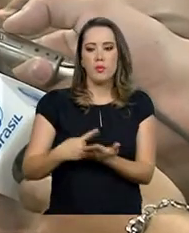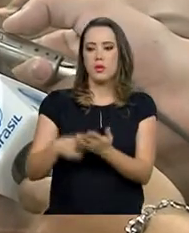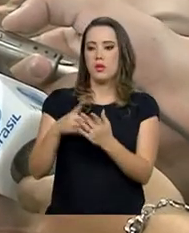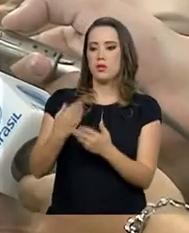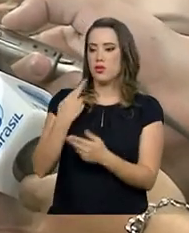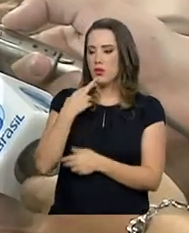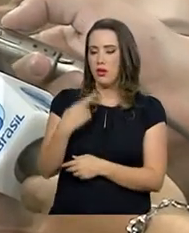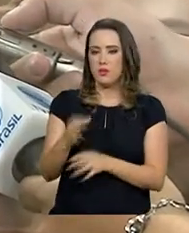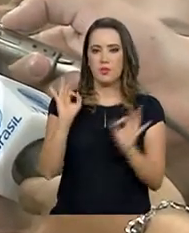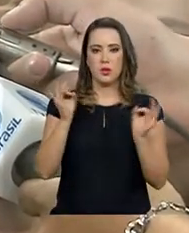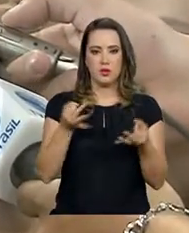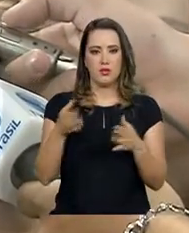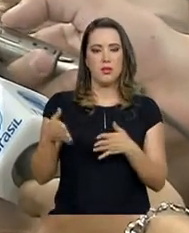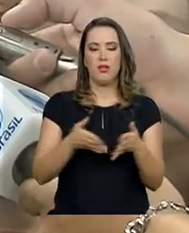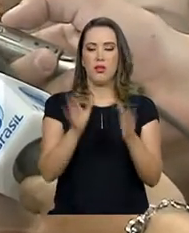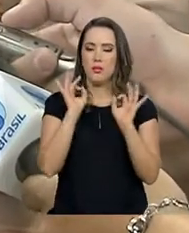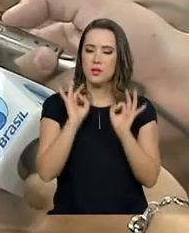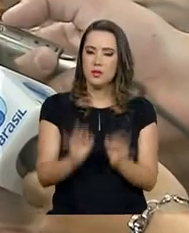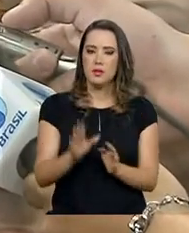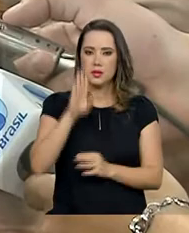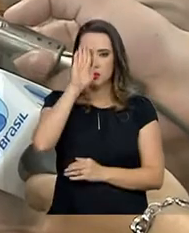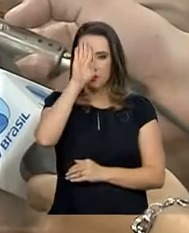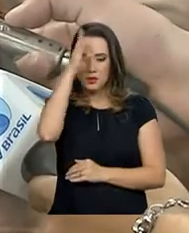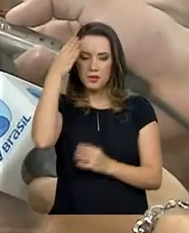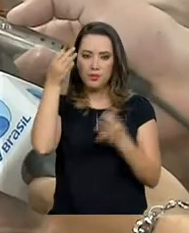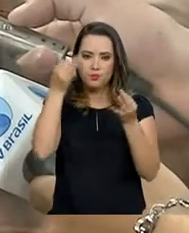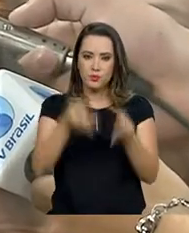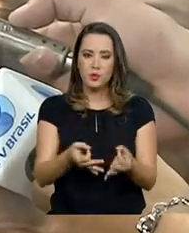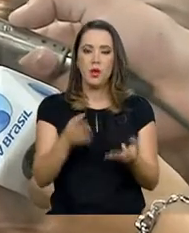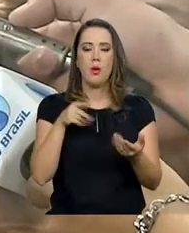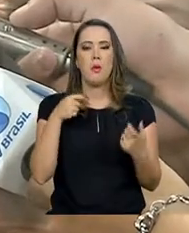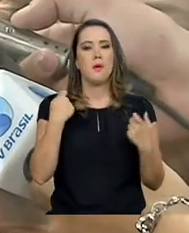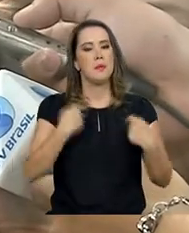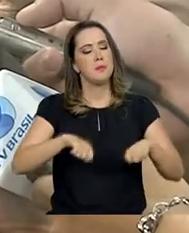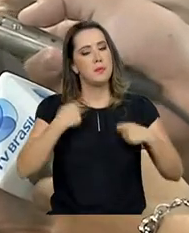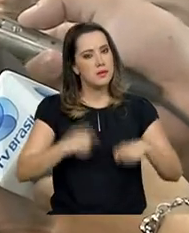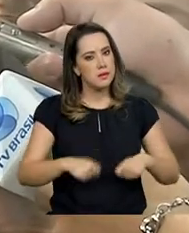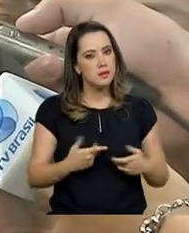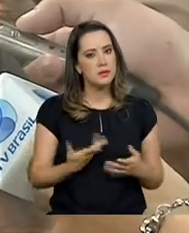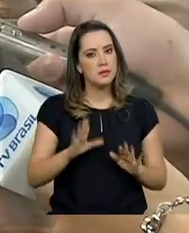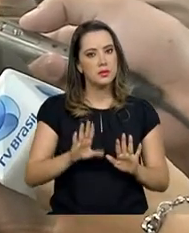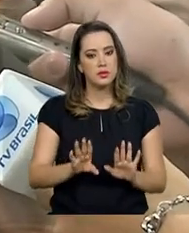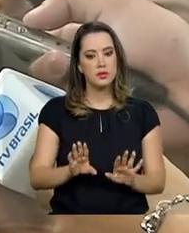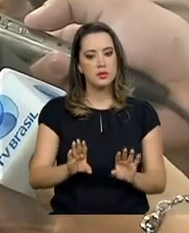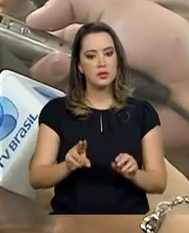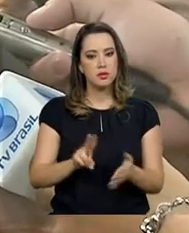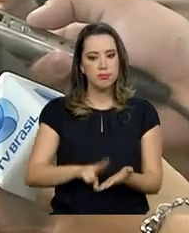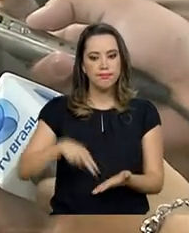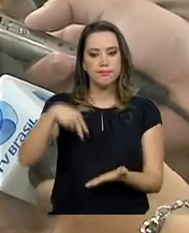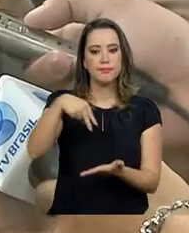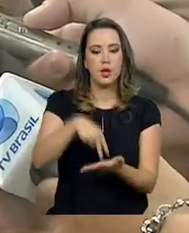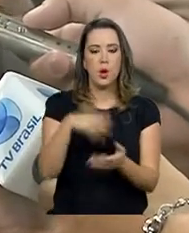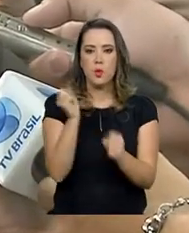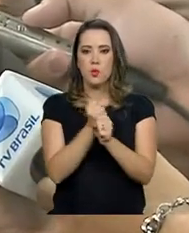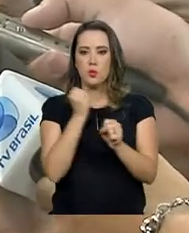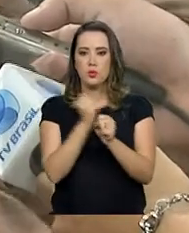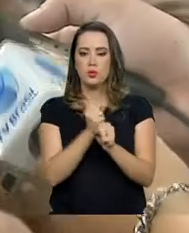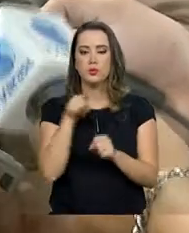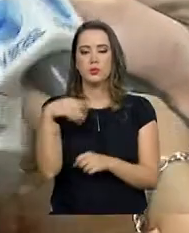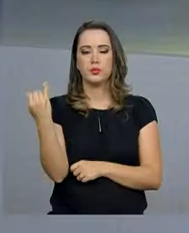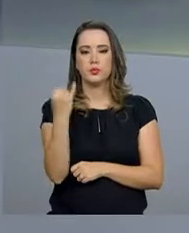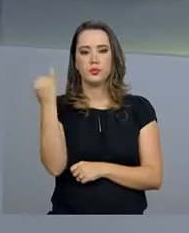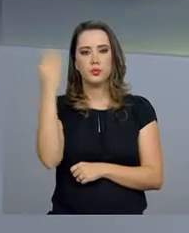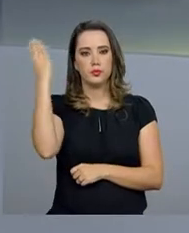os caminhos e colocar como prioridade absoluta. Precisamos reerguer, porque isso é fundamental para o